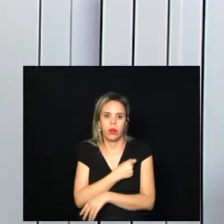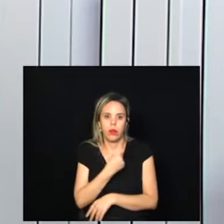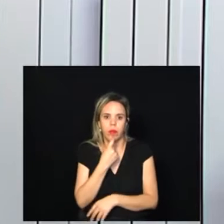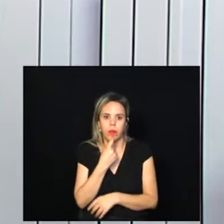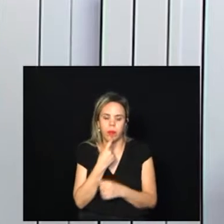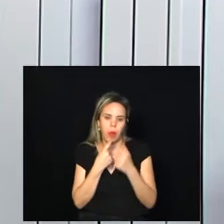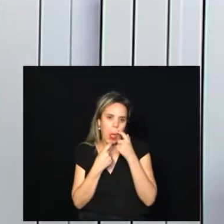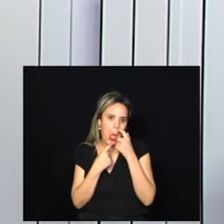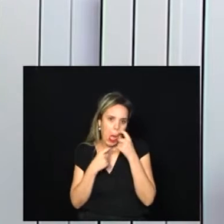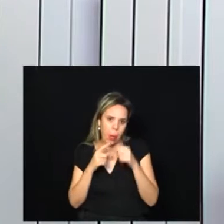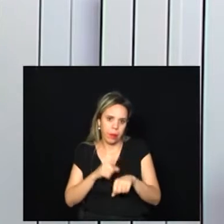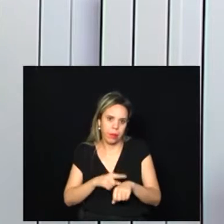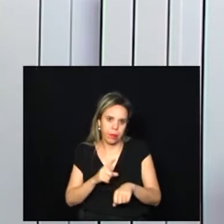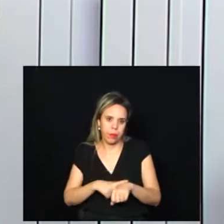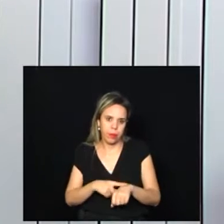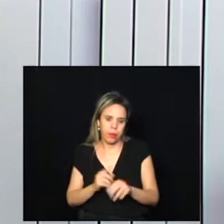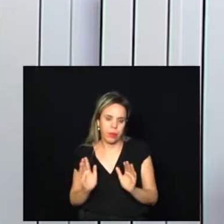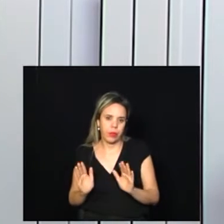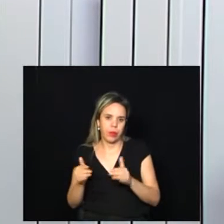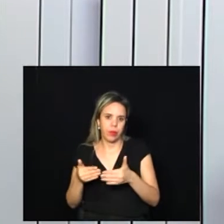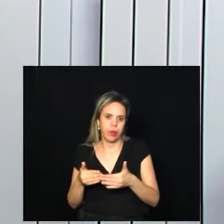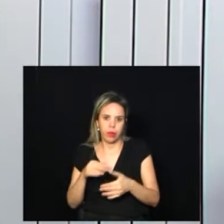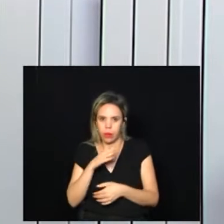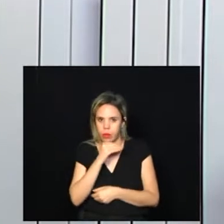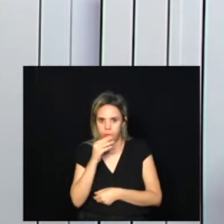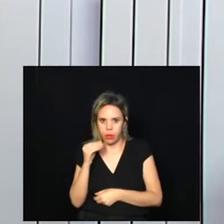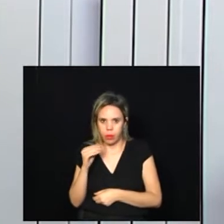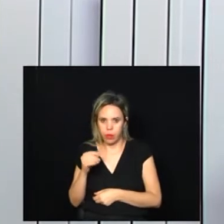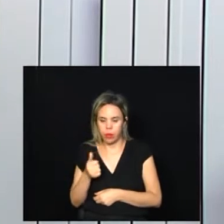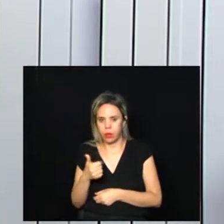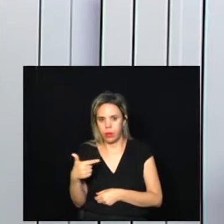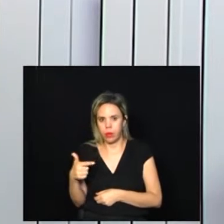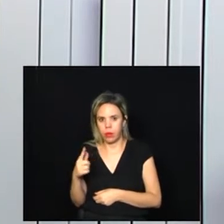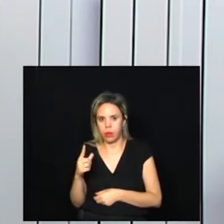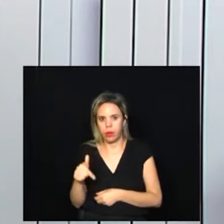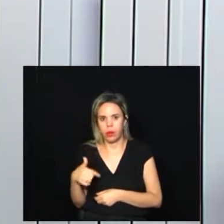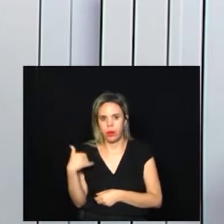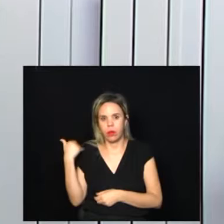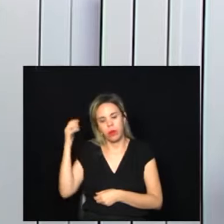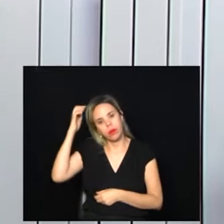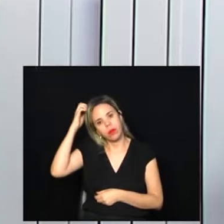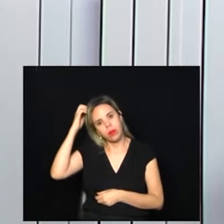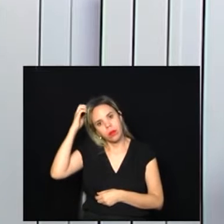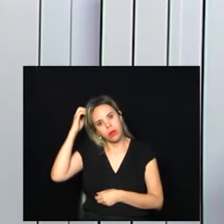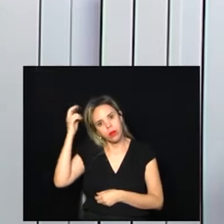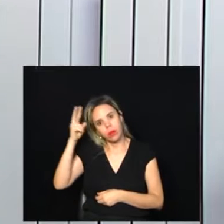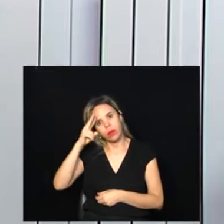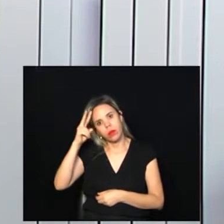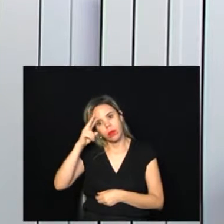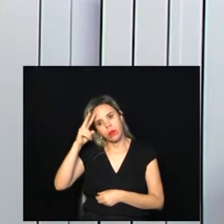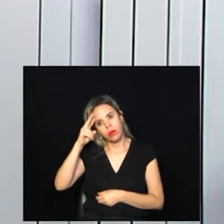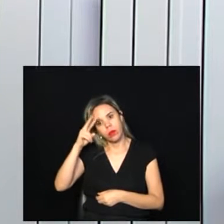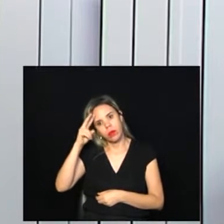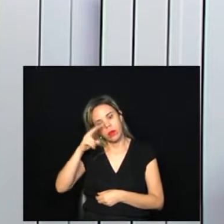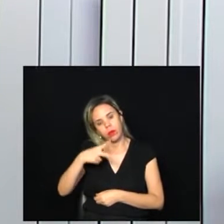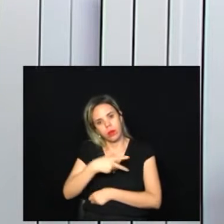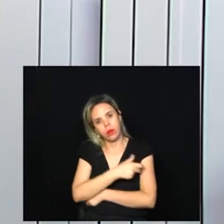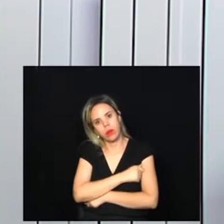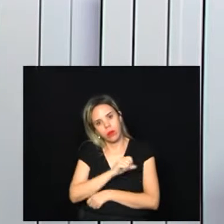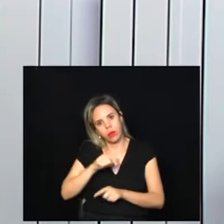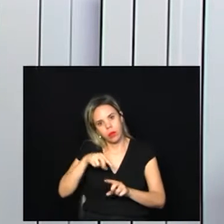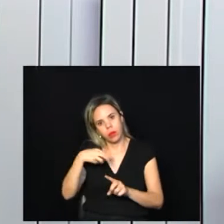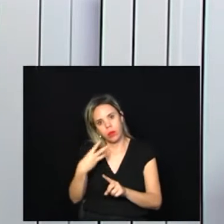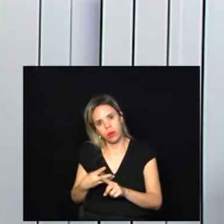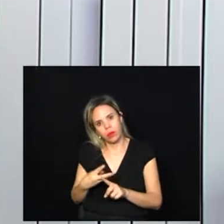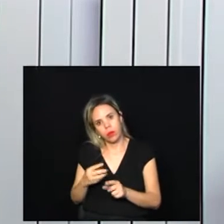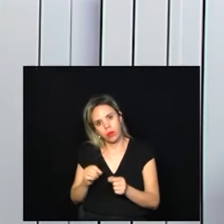Campinas. Neste momento, então, o foco para os adolescentes de 12 a 17 anos, lembrando desta dose de reforço,